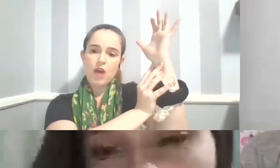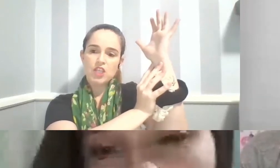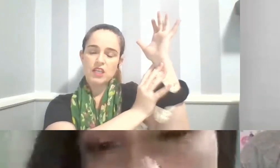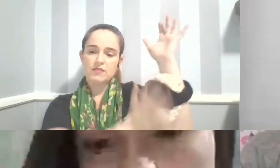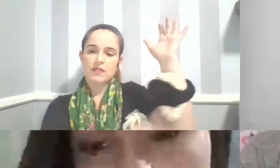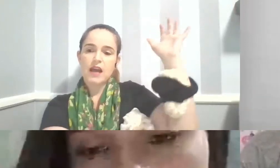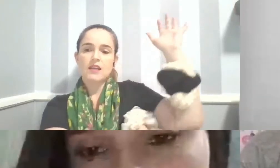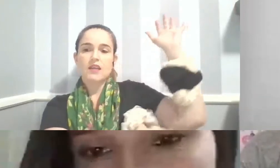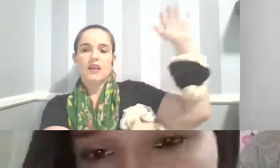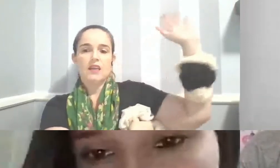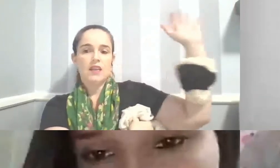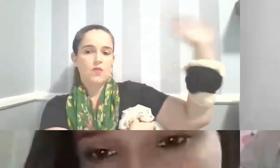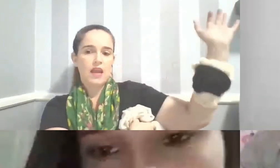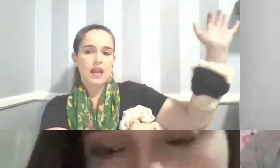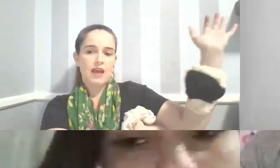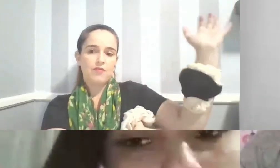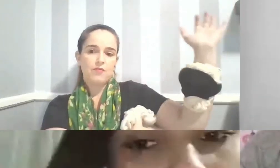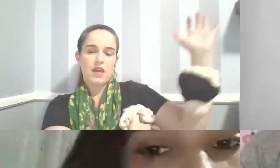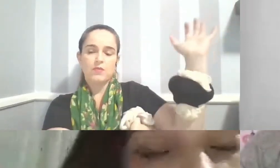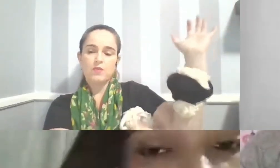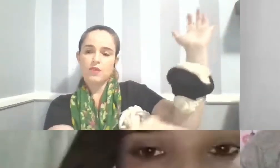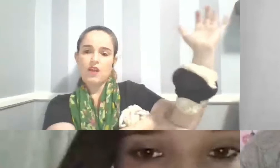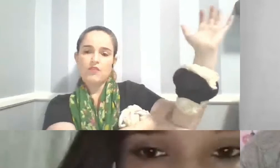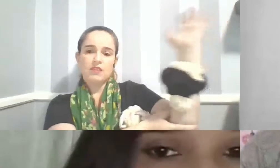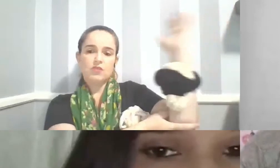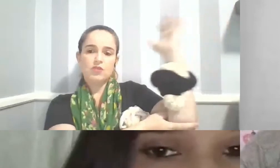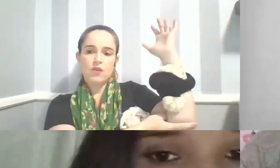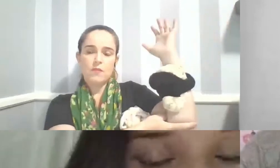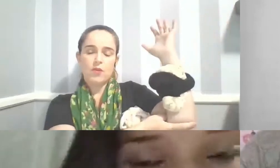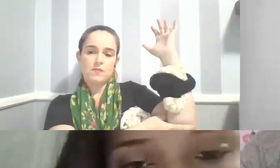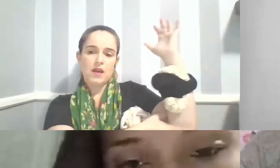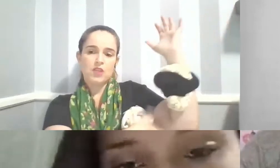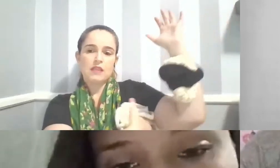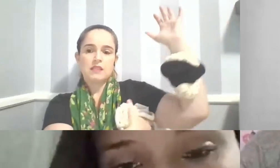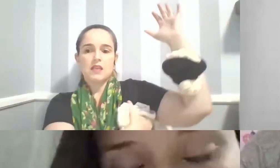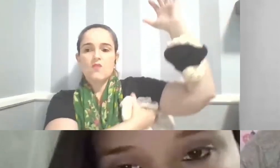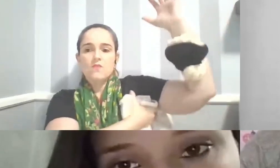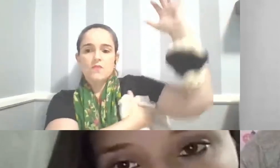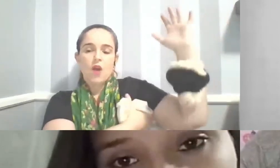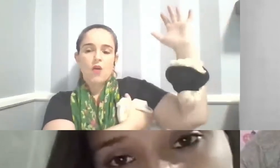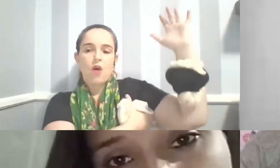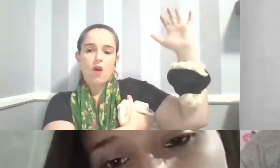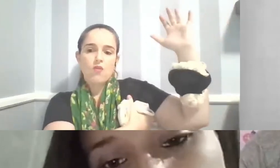conter a hemorragia, tá? Então, elevo o membro, flexiono a próxima articulação, coloco